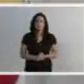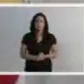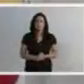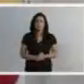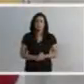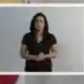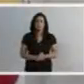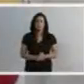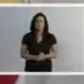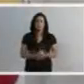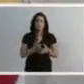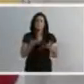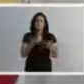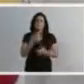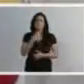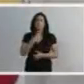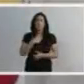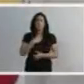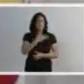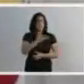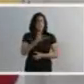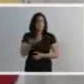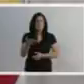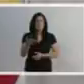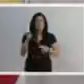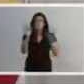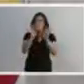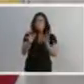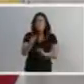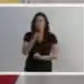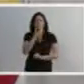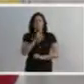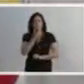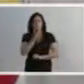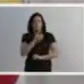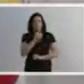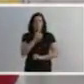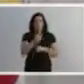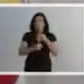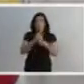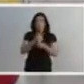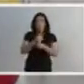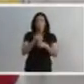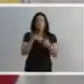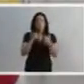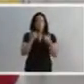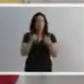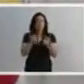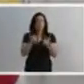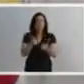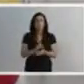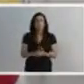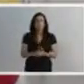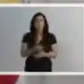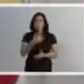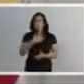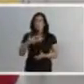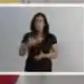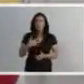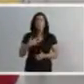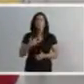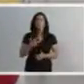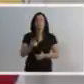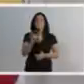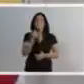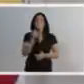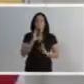eu quero desejar a todos um feliz natal e um próspero ano novo em 2007 com muita saúde e prosperidade para todos governo em